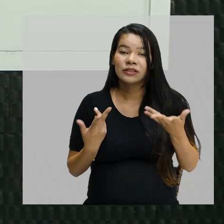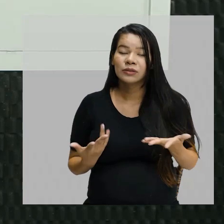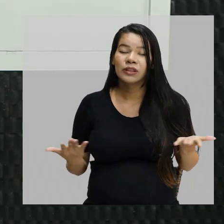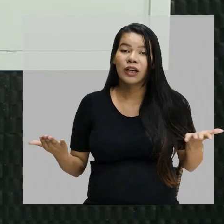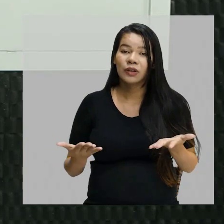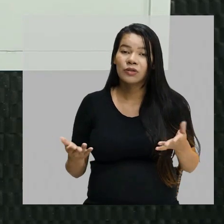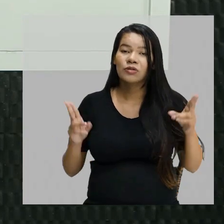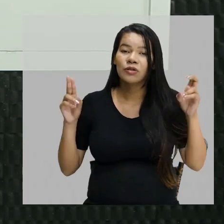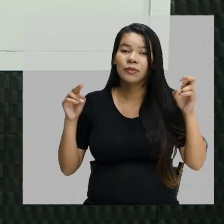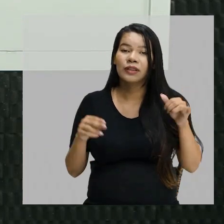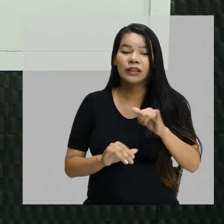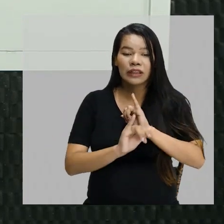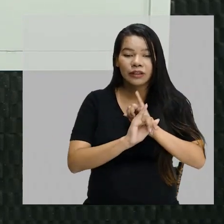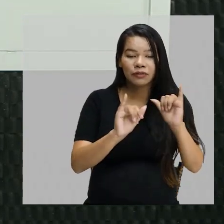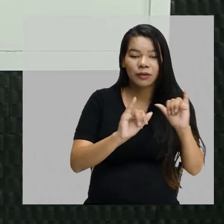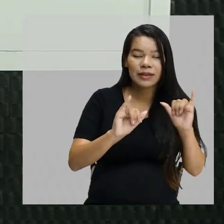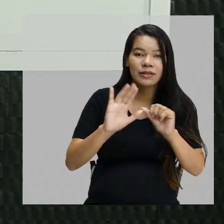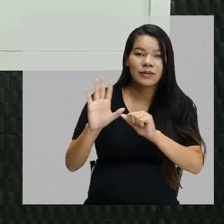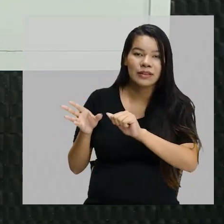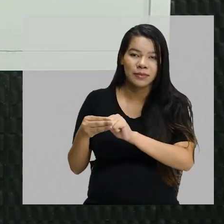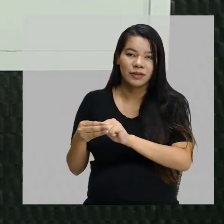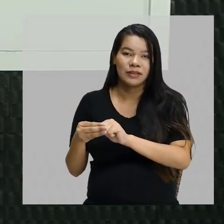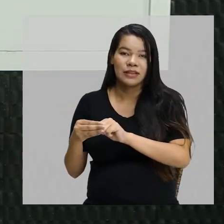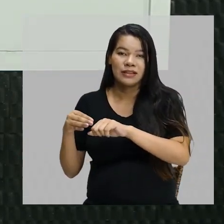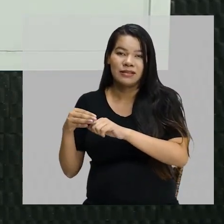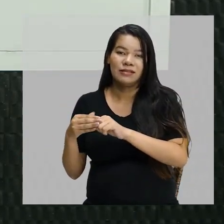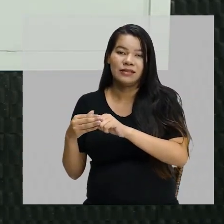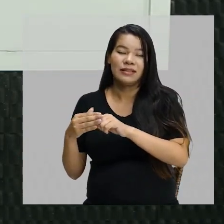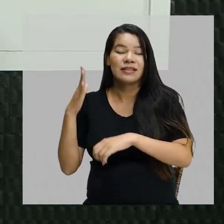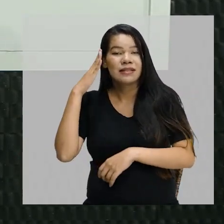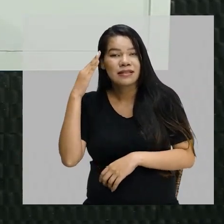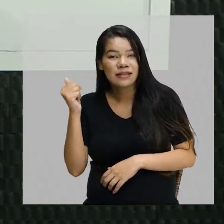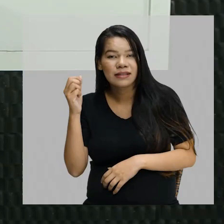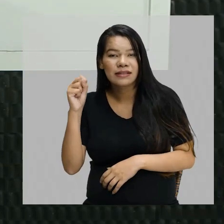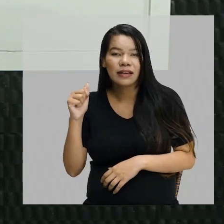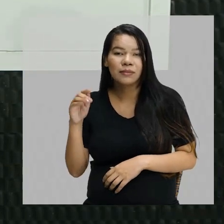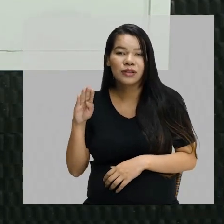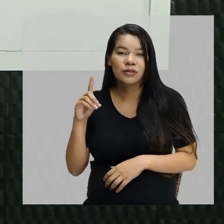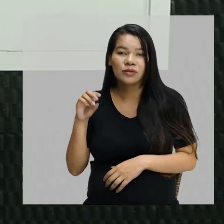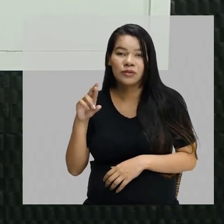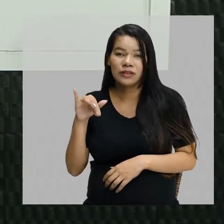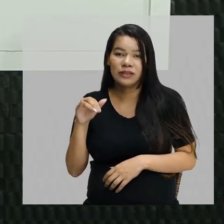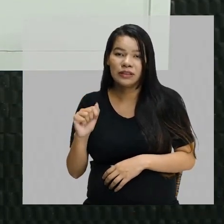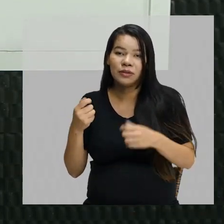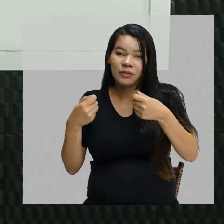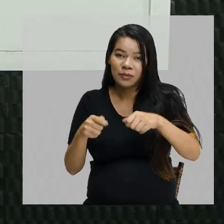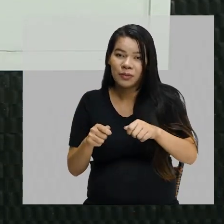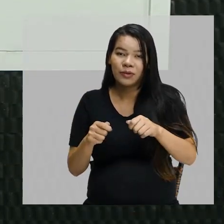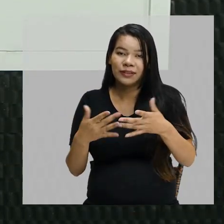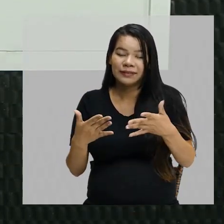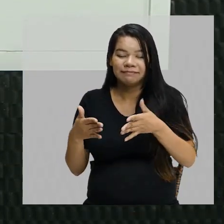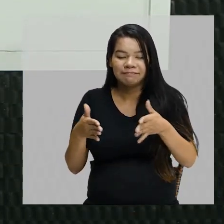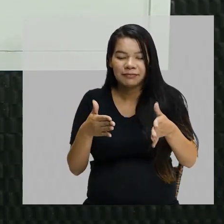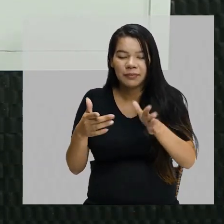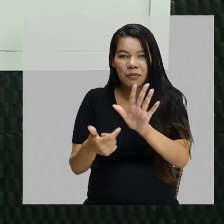sabedoria tá nós vamos falar sobre esses elementos que podem também traçar um caminho para que a gente encontra estatal felicidade